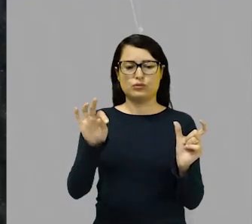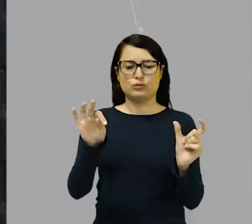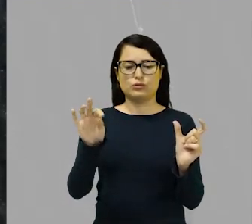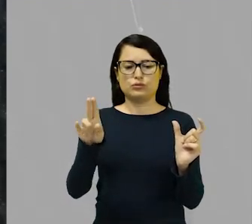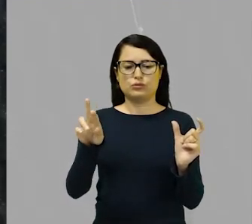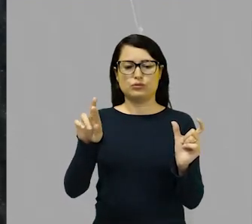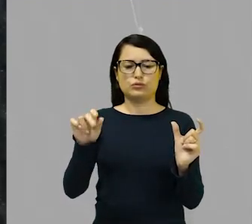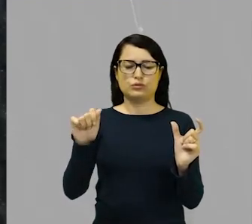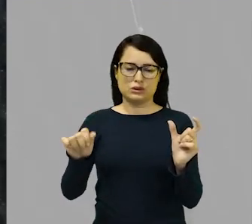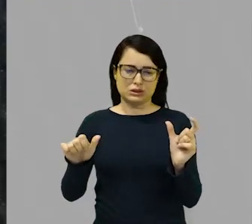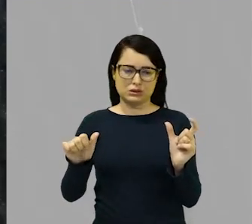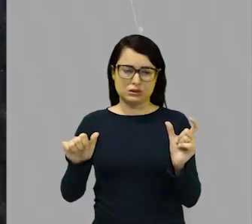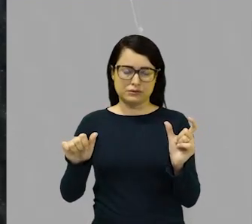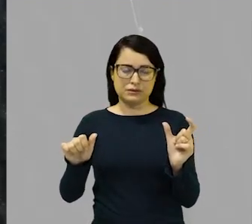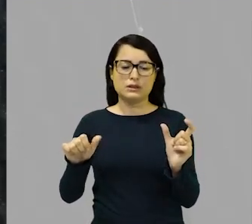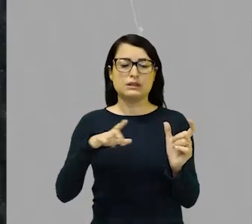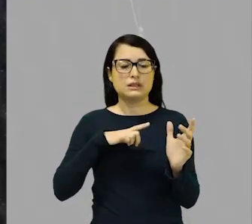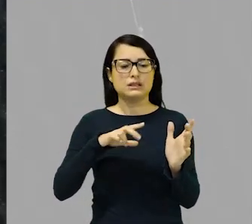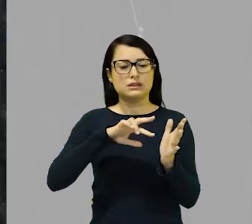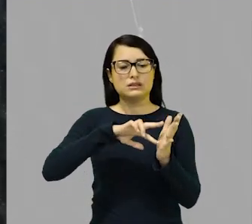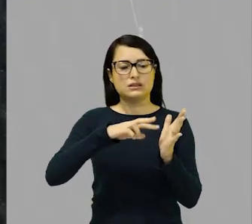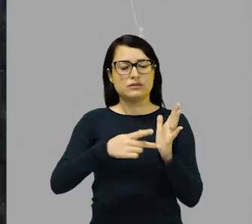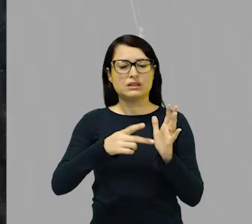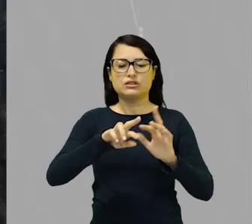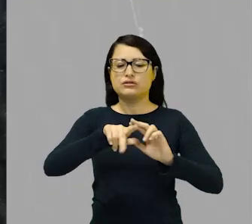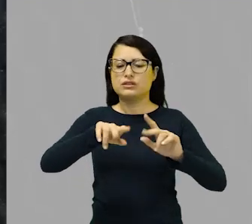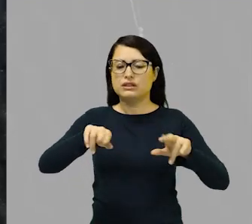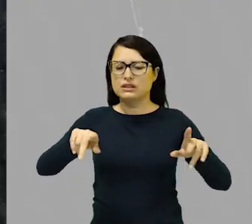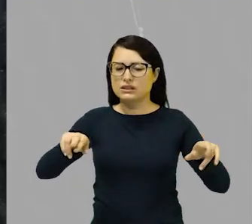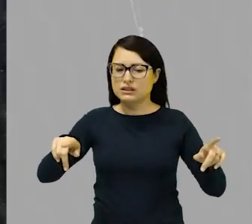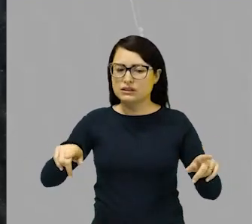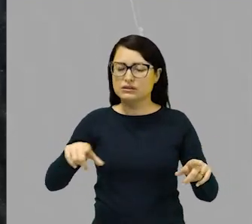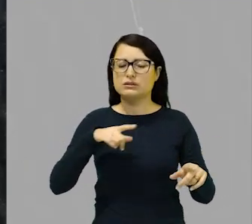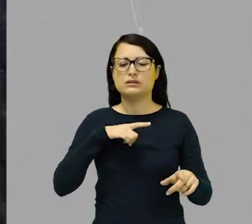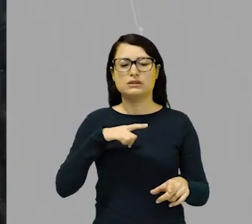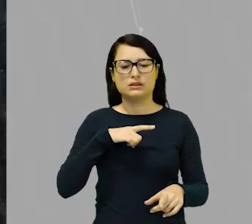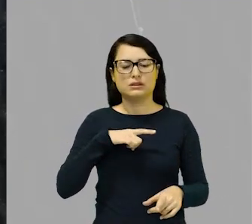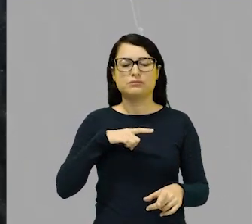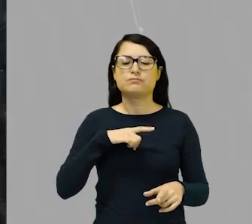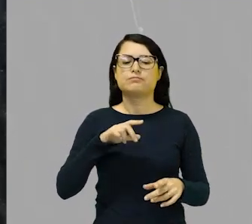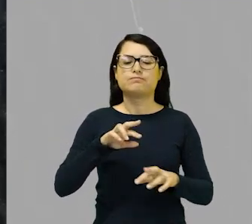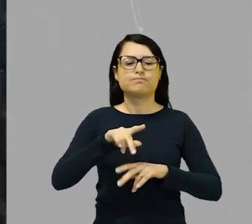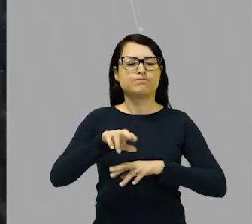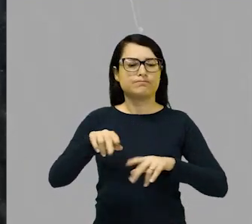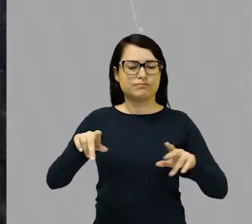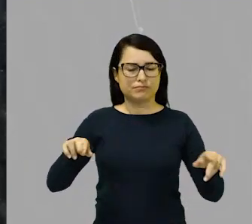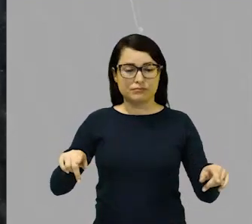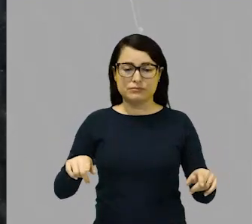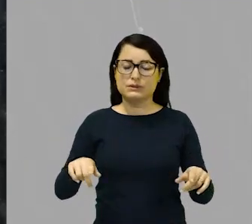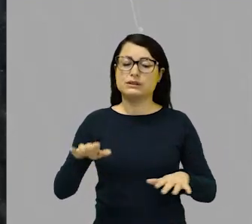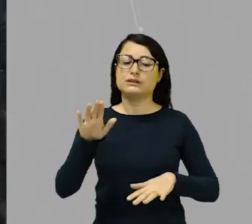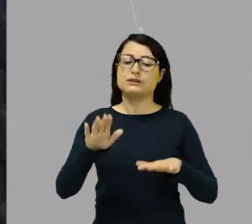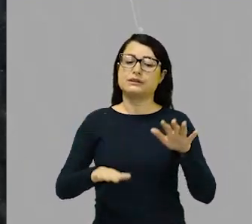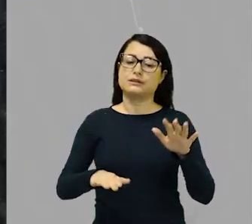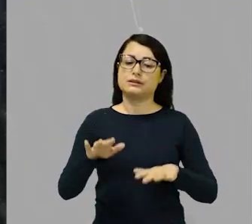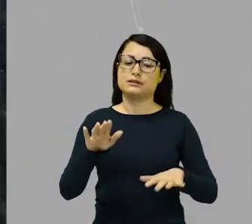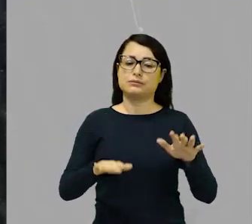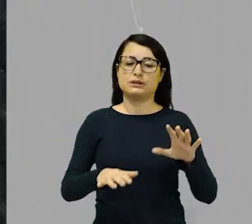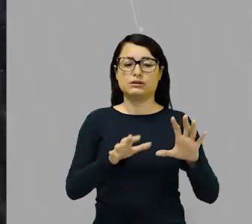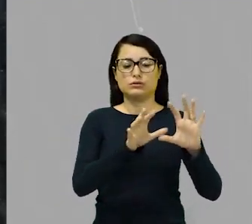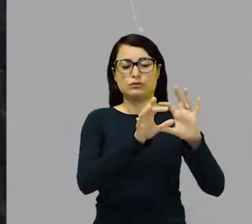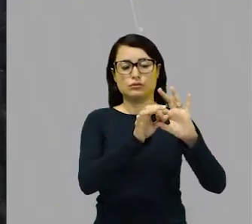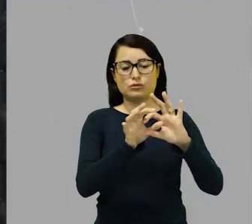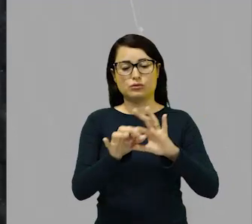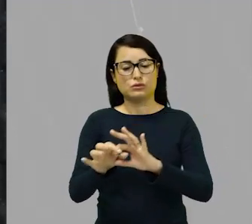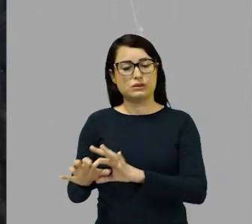muitos significados diferentes. Ela pode assumir muitos sentidos diferentes, dependendo do